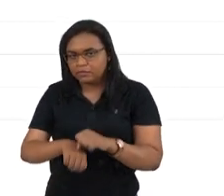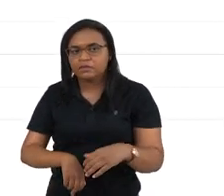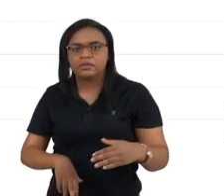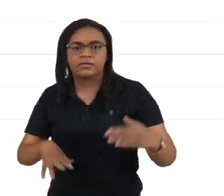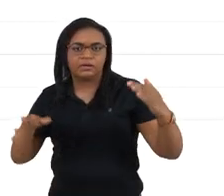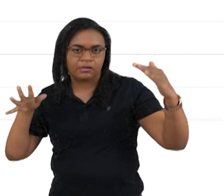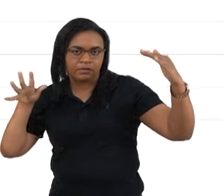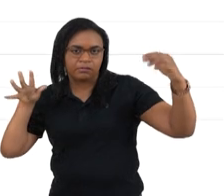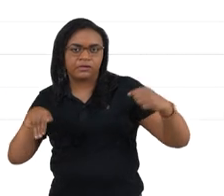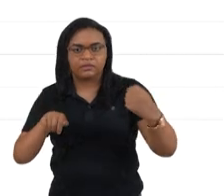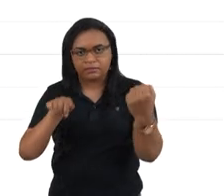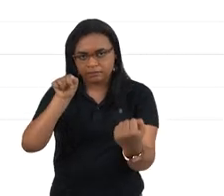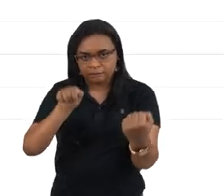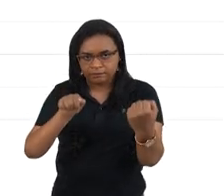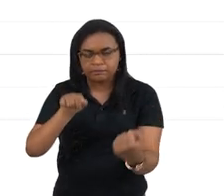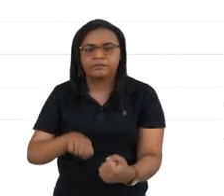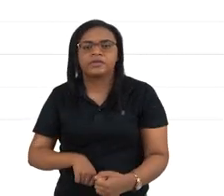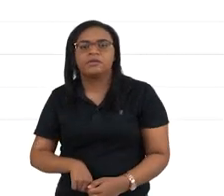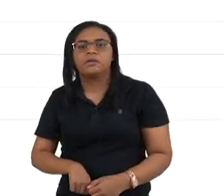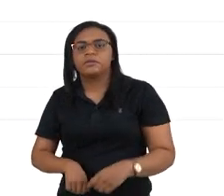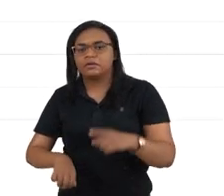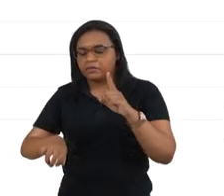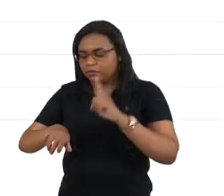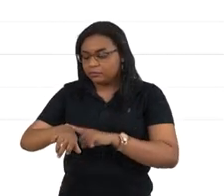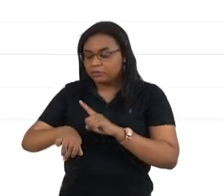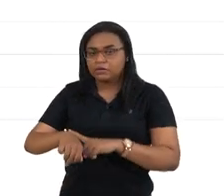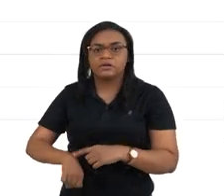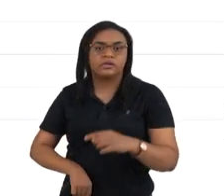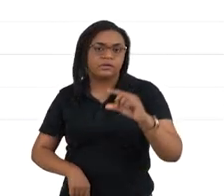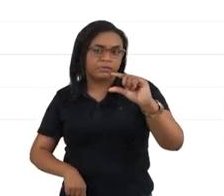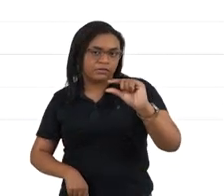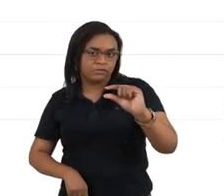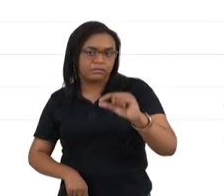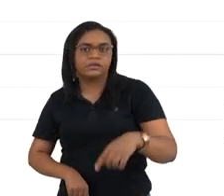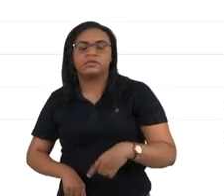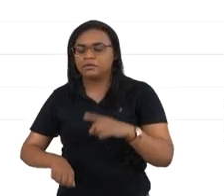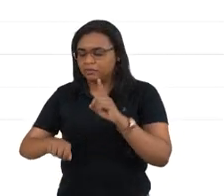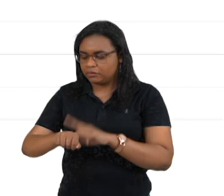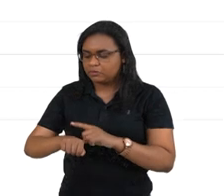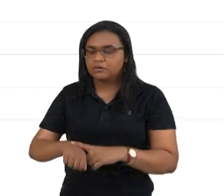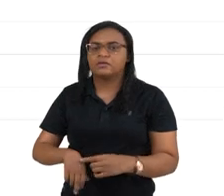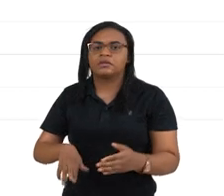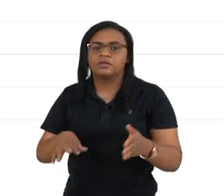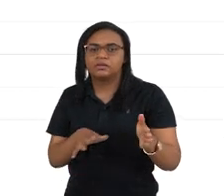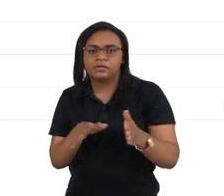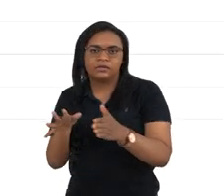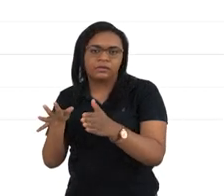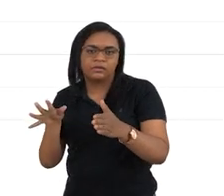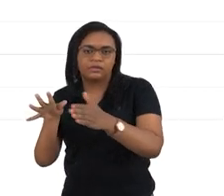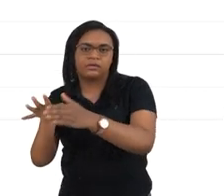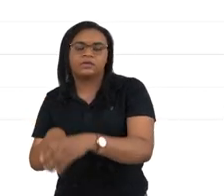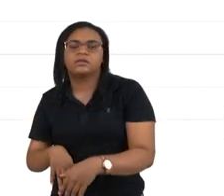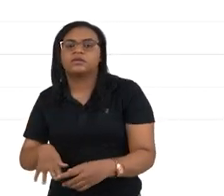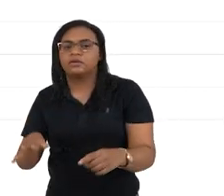eu aumentei a velocidade, eu vou aumentar o tempo ou diminuir o tempo? Vou diminuir, né, gente, o tempo de deslocamento. Então, aqui vai ser um número menor